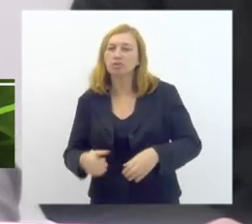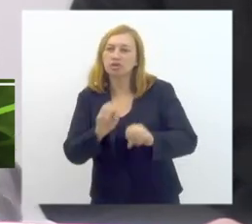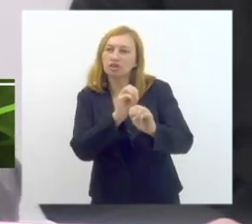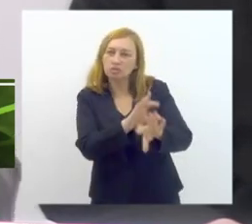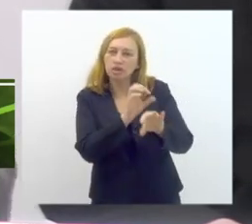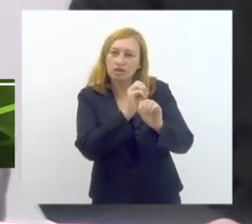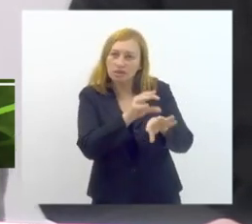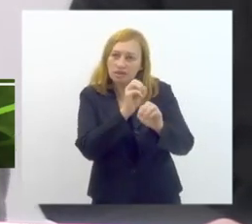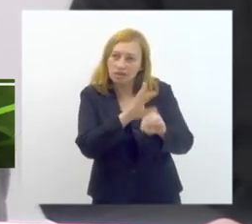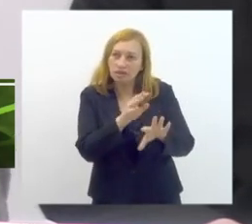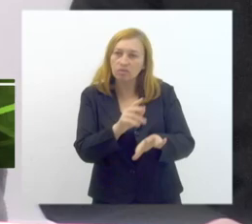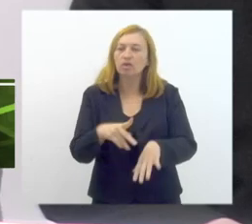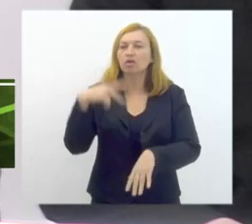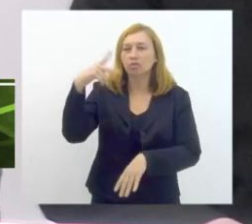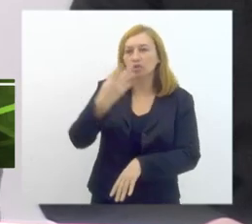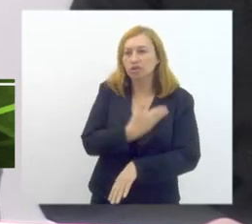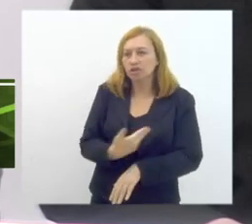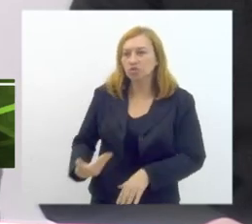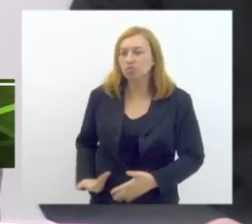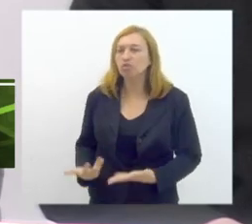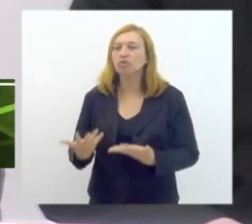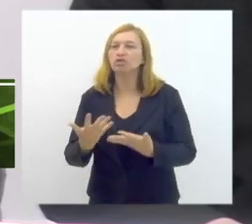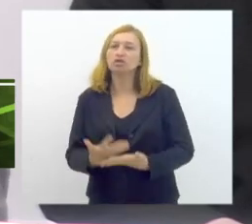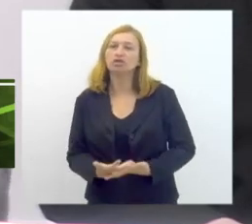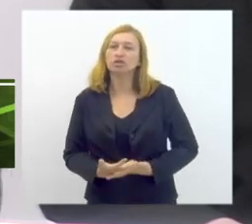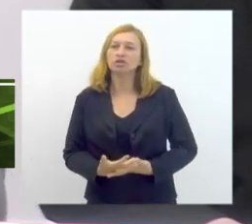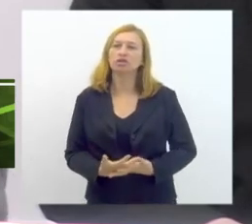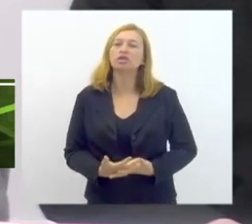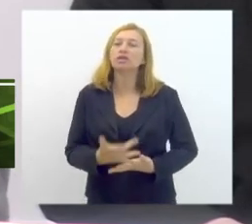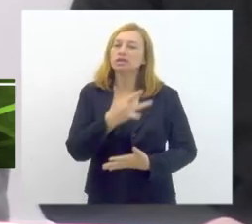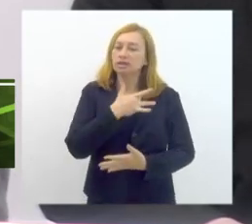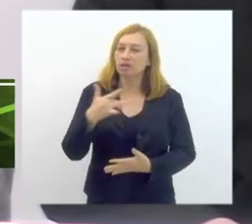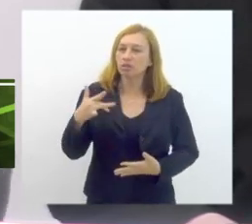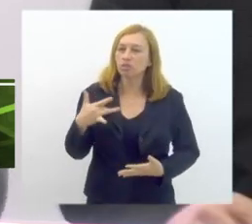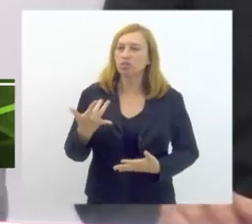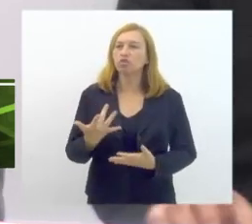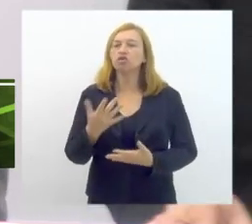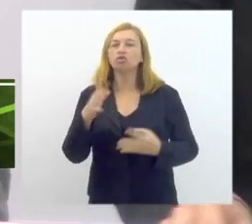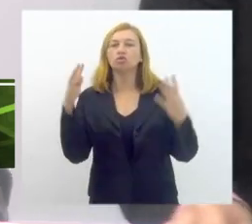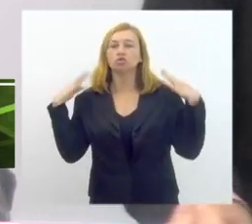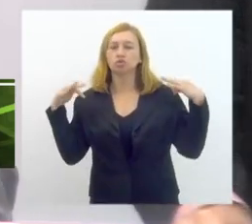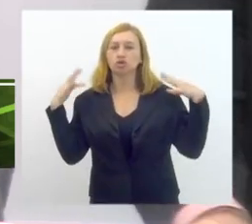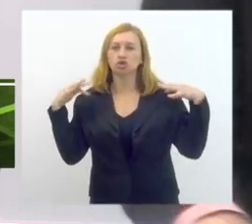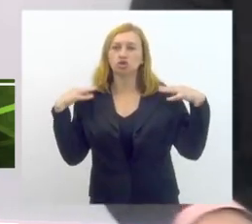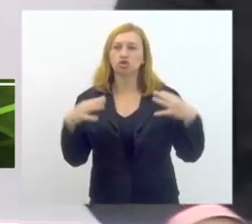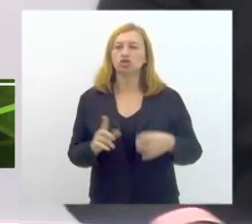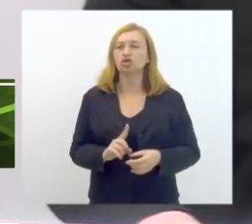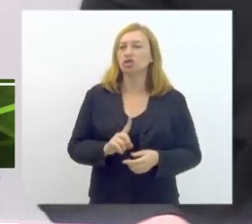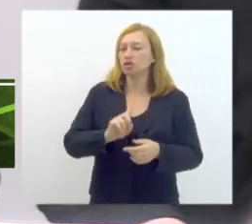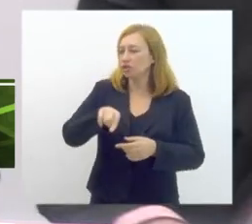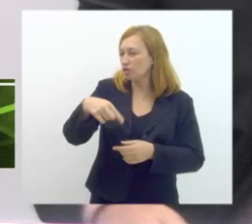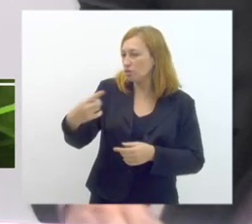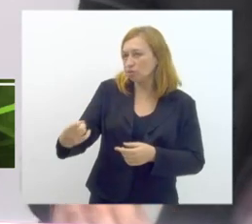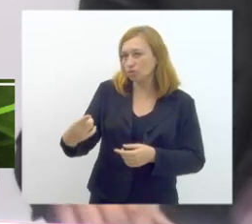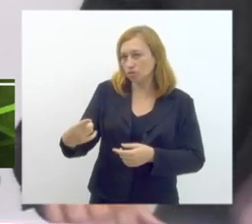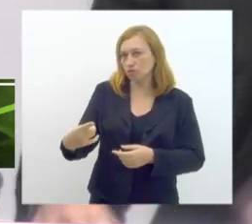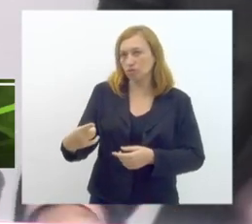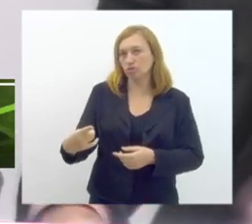de políticas públicas de saúde, de turismo e uma série de